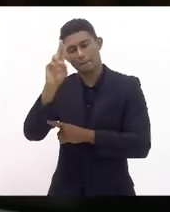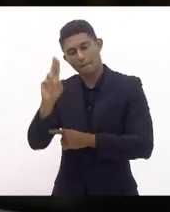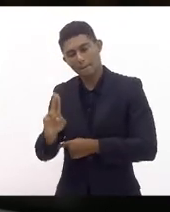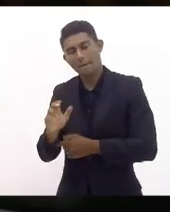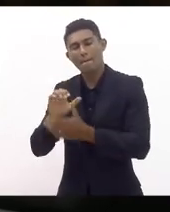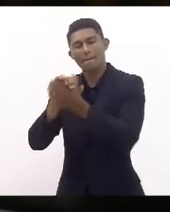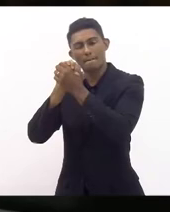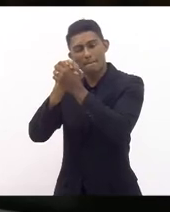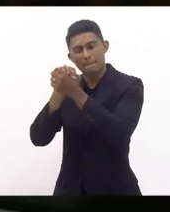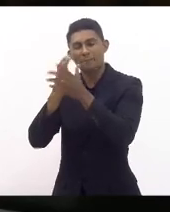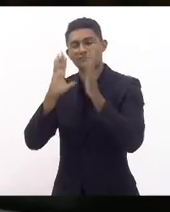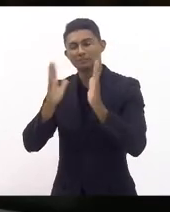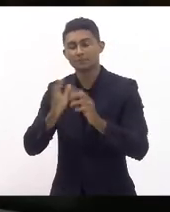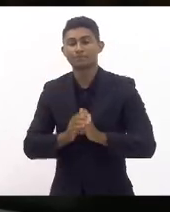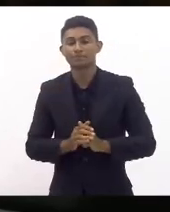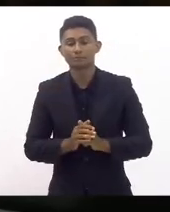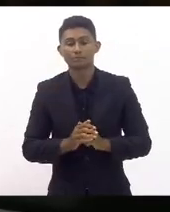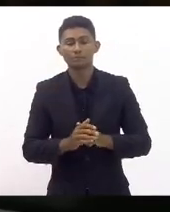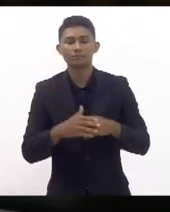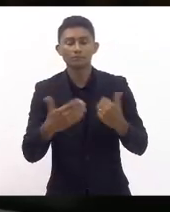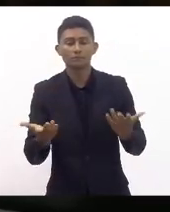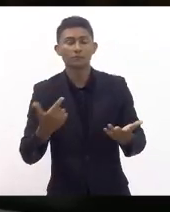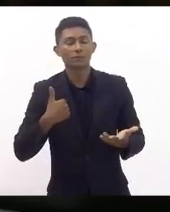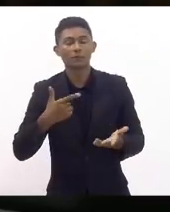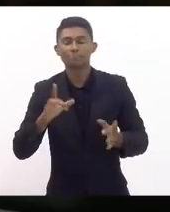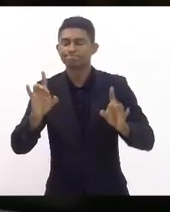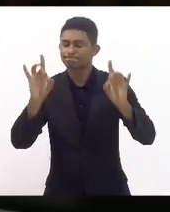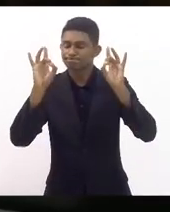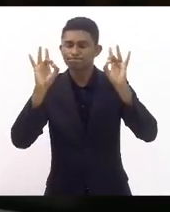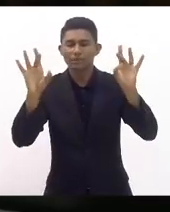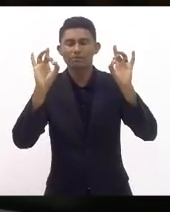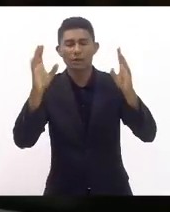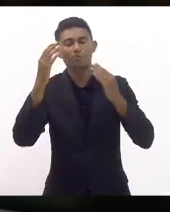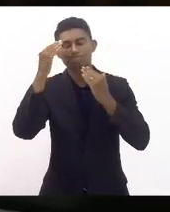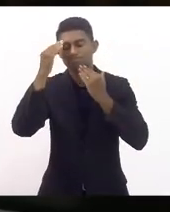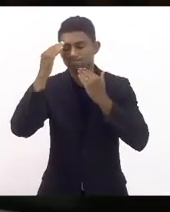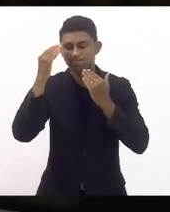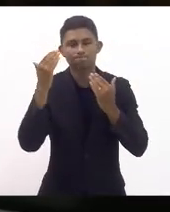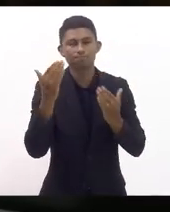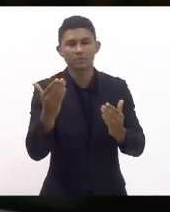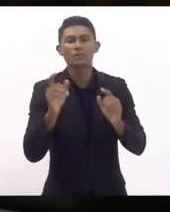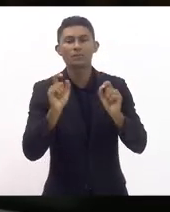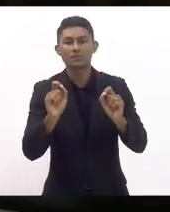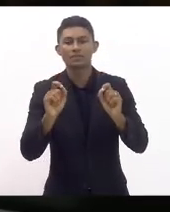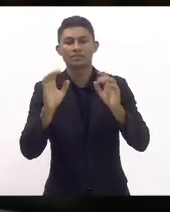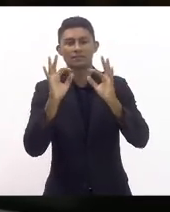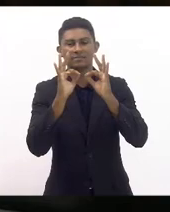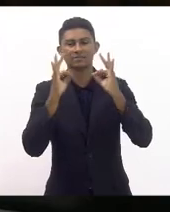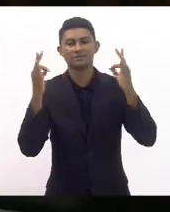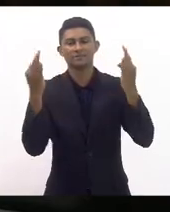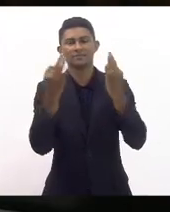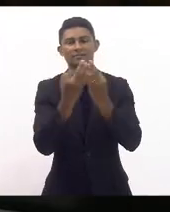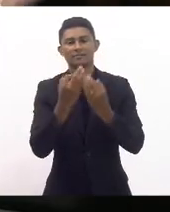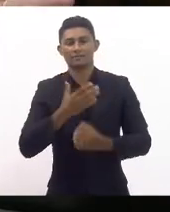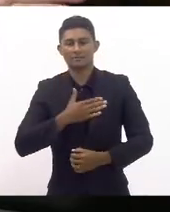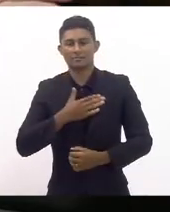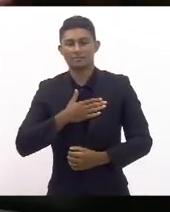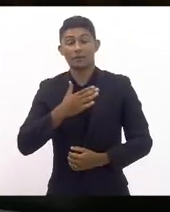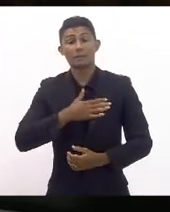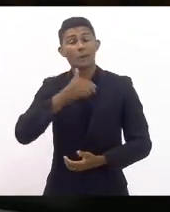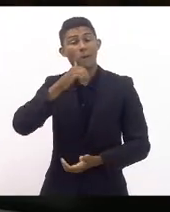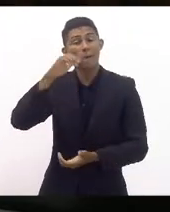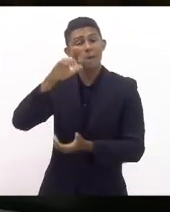queria fazer um cumprimento especial e um agradecimento especial a minha família, por óbvio, né? Minha mulher,